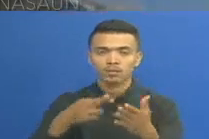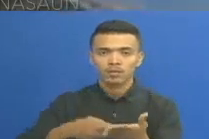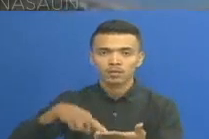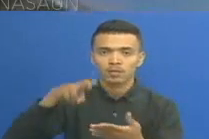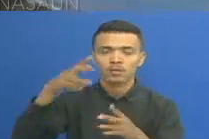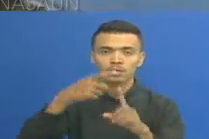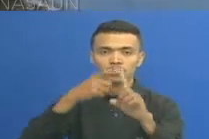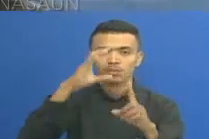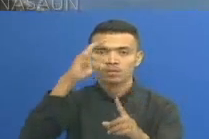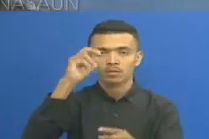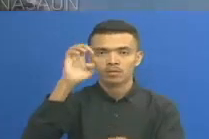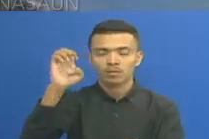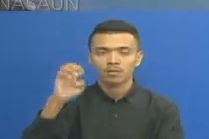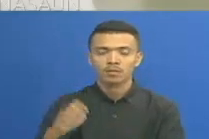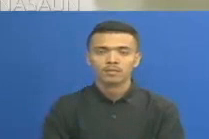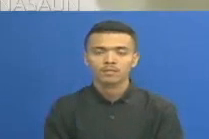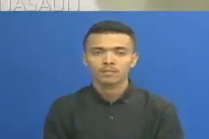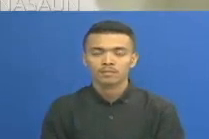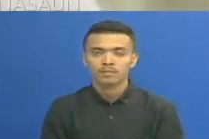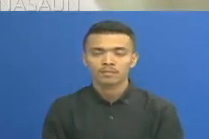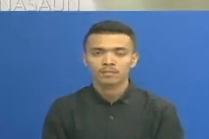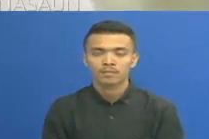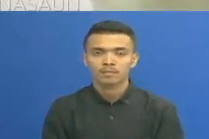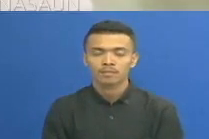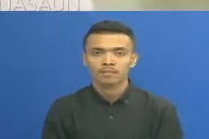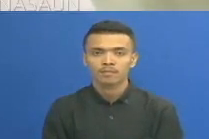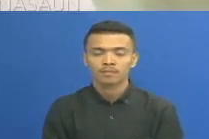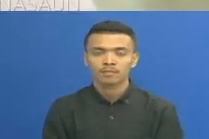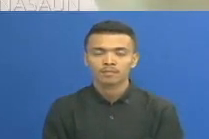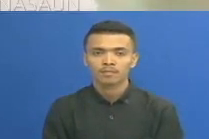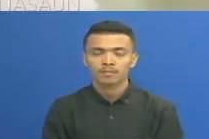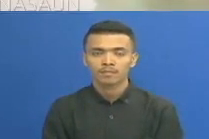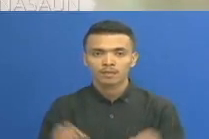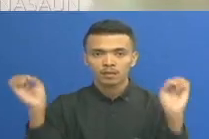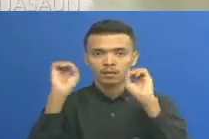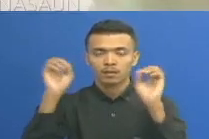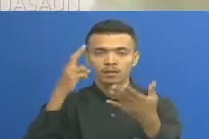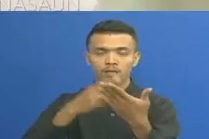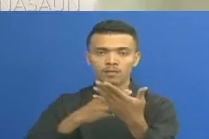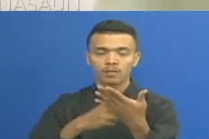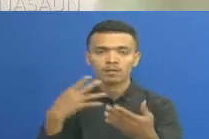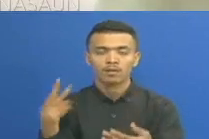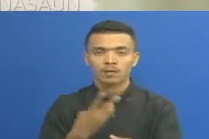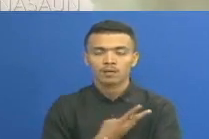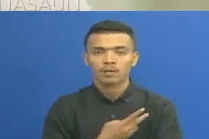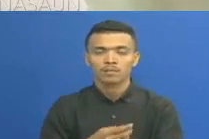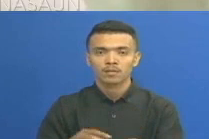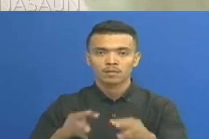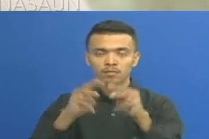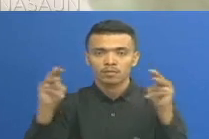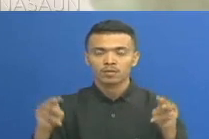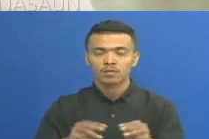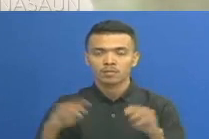husi orgão eleitoral CNE. Mas a tática tem que ser sem horário, né? Ami hi CNE, hi município,